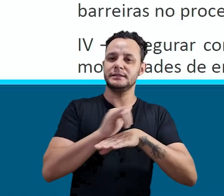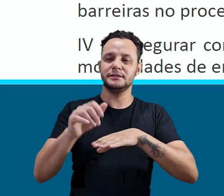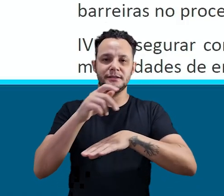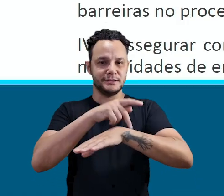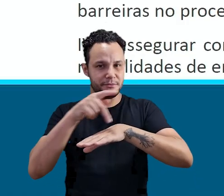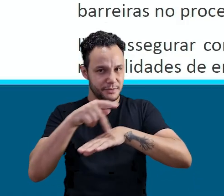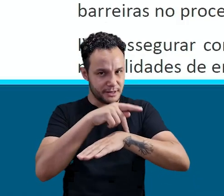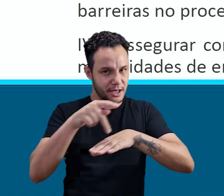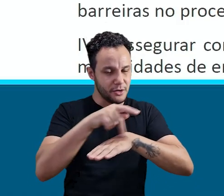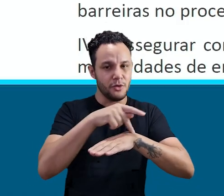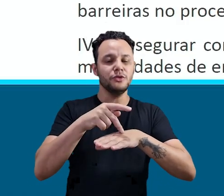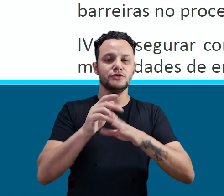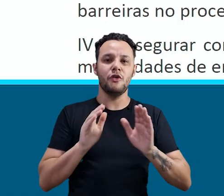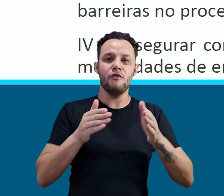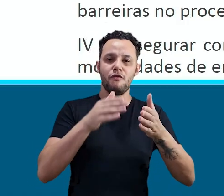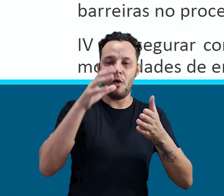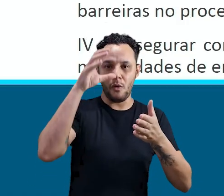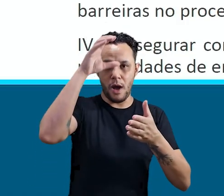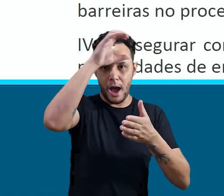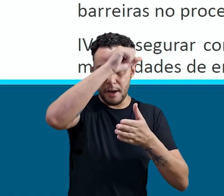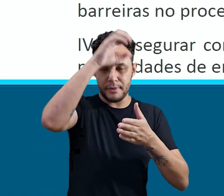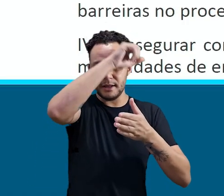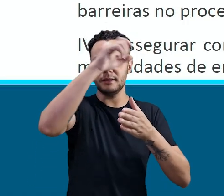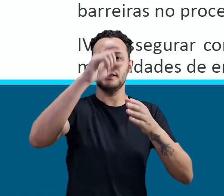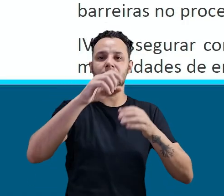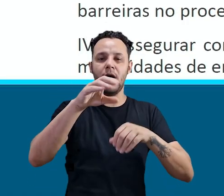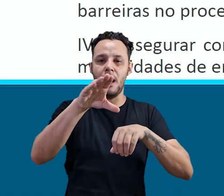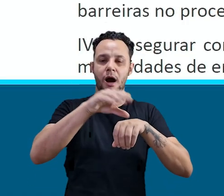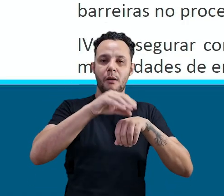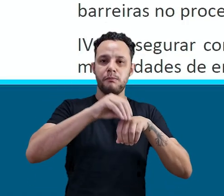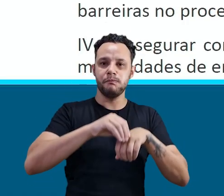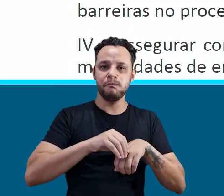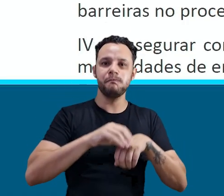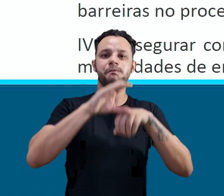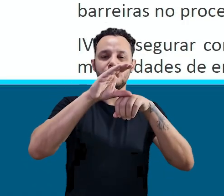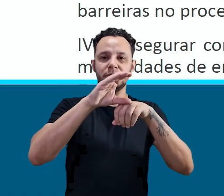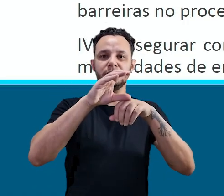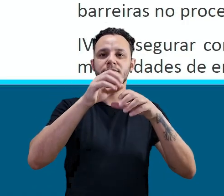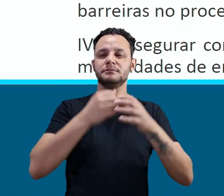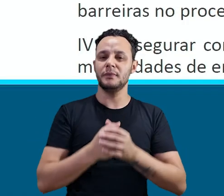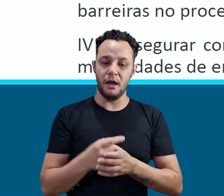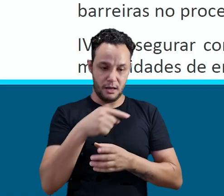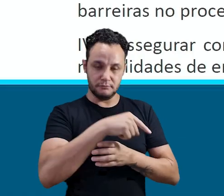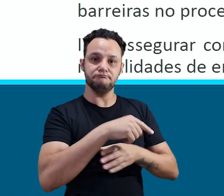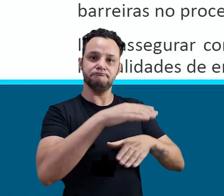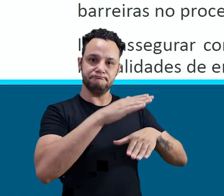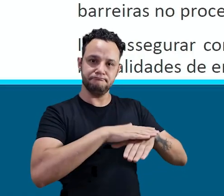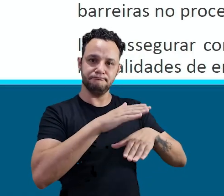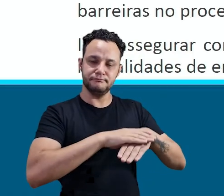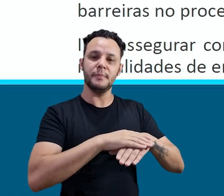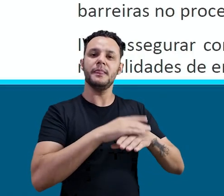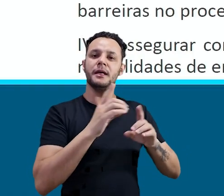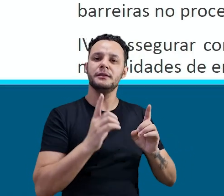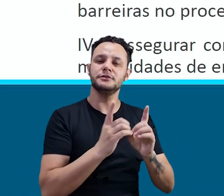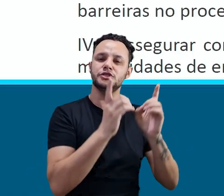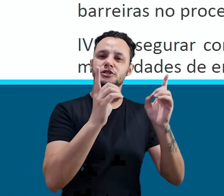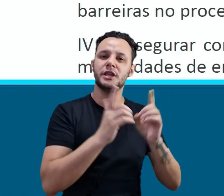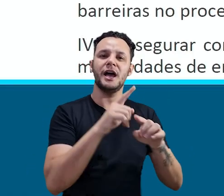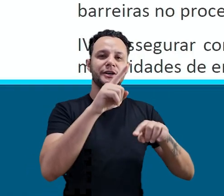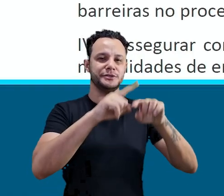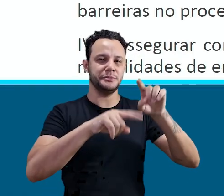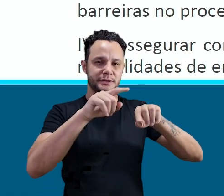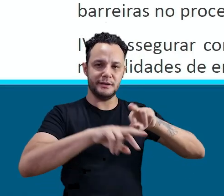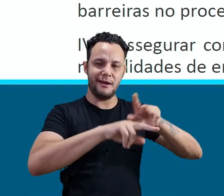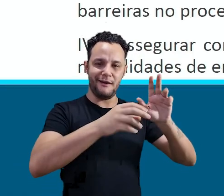as barreiras do processo de ensino-aprendizagem. Então, se for para criar, para adaptar material, criar material separado, esse também é um papel